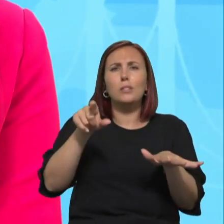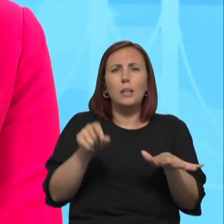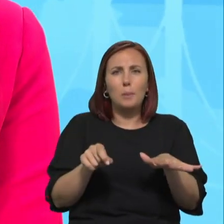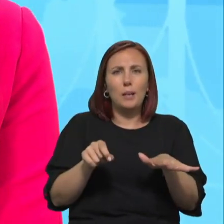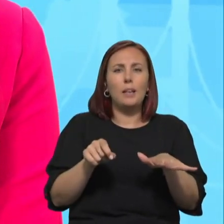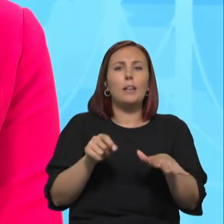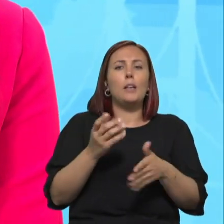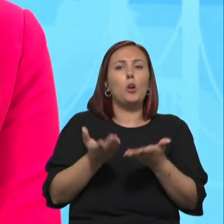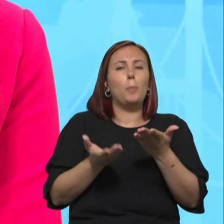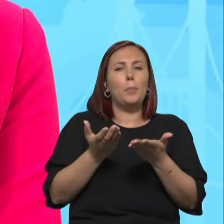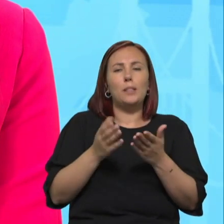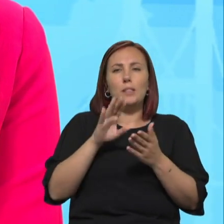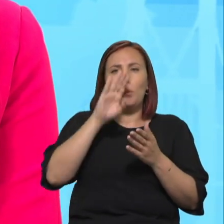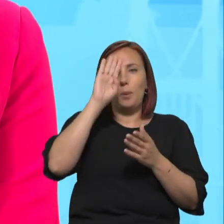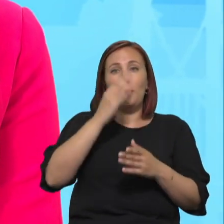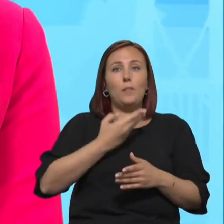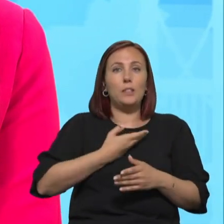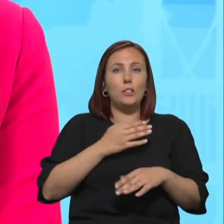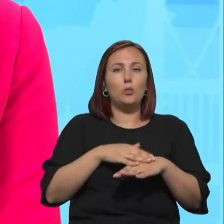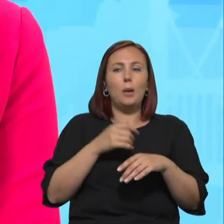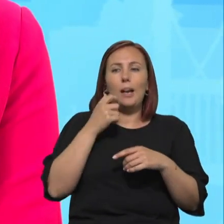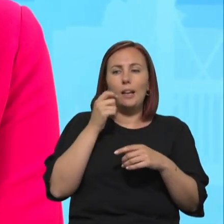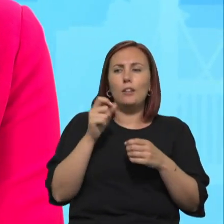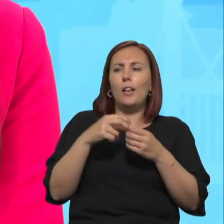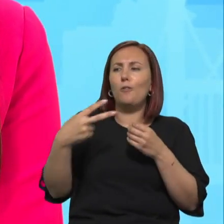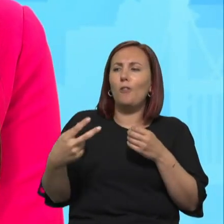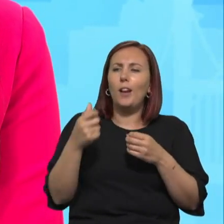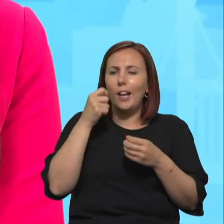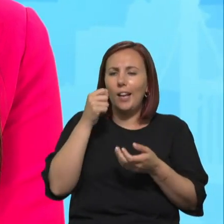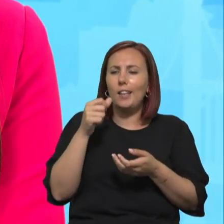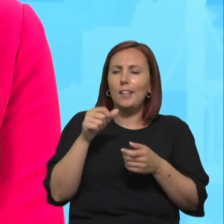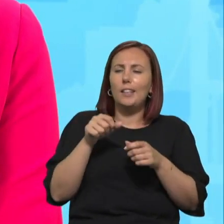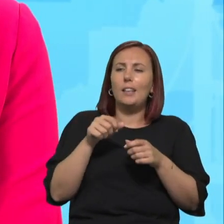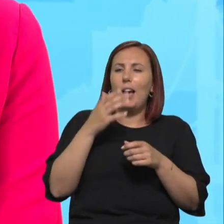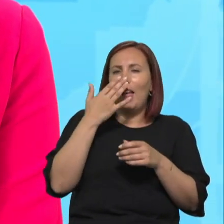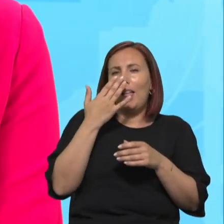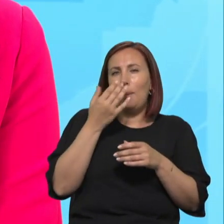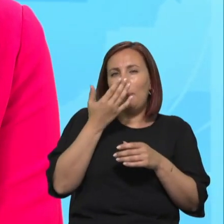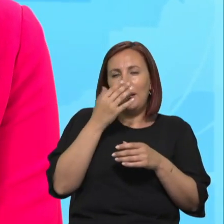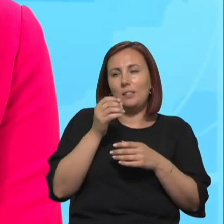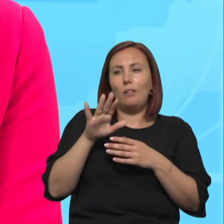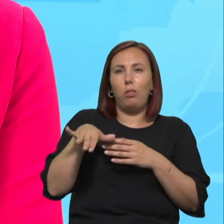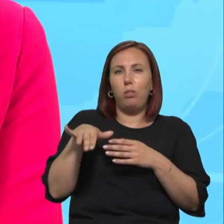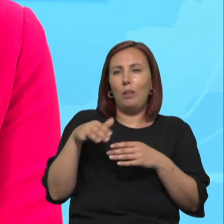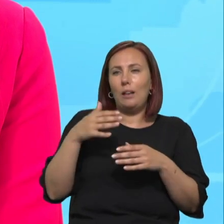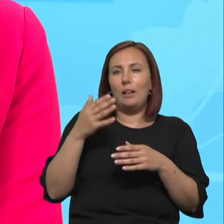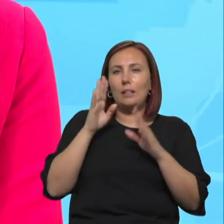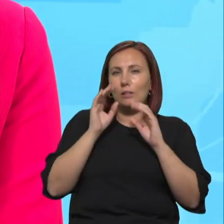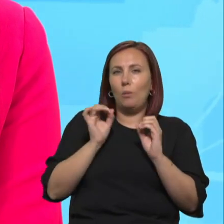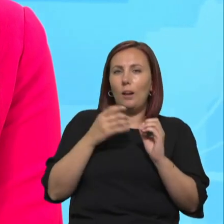com o Papa Francisco, não é? Esta atenção aos que estão de fora, aos que estão na margem, àqueles a que aparentemente ninguém quer dar